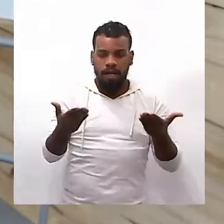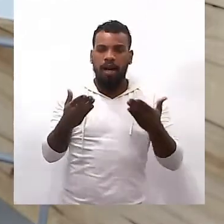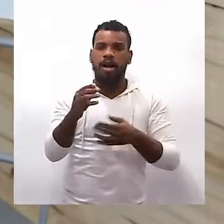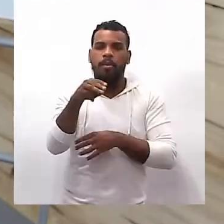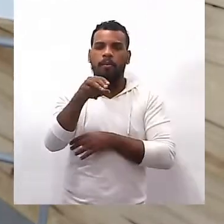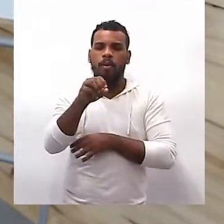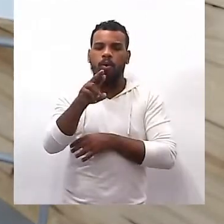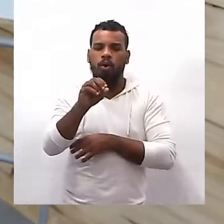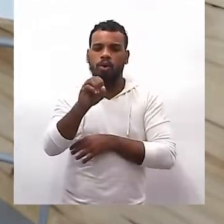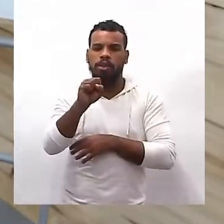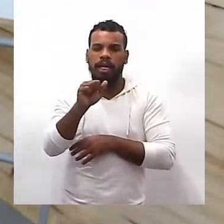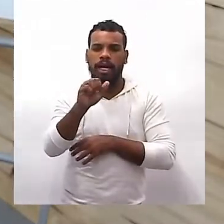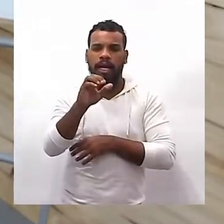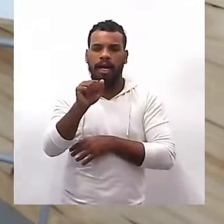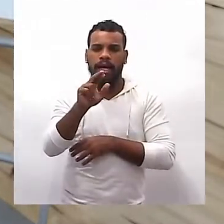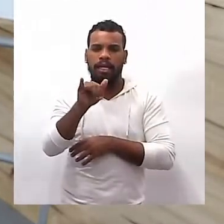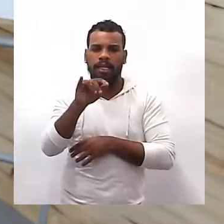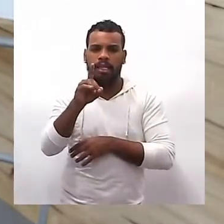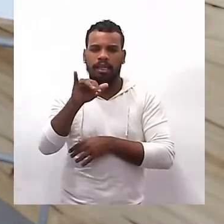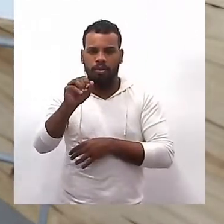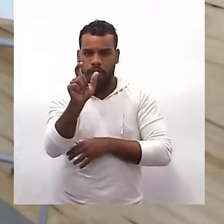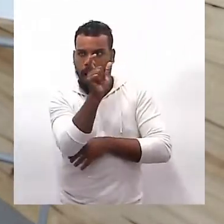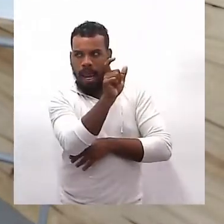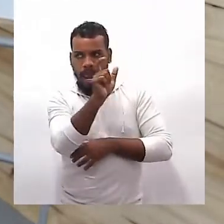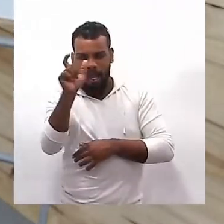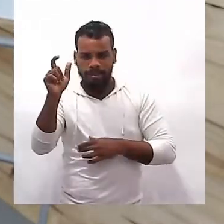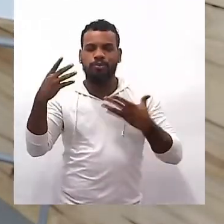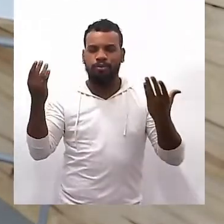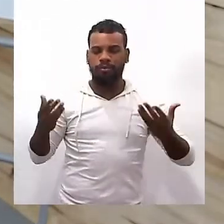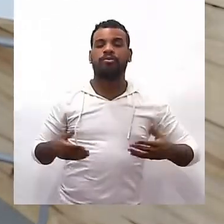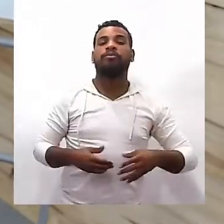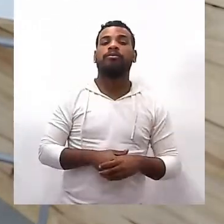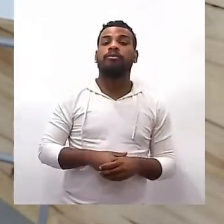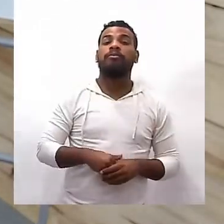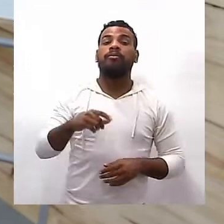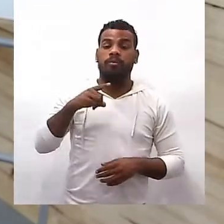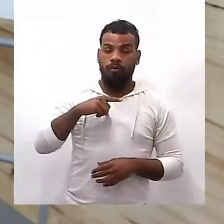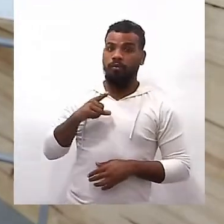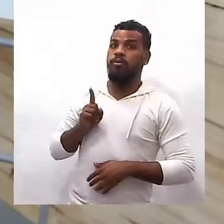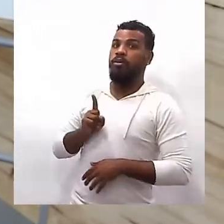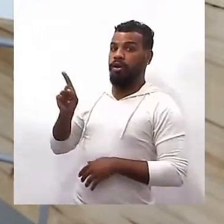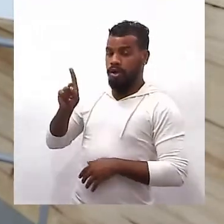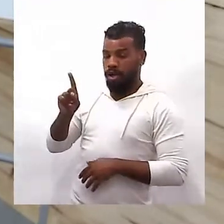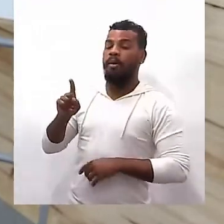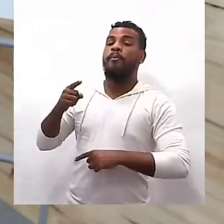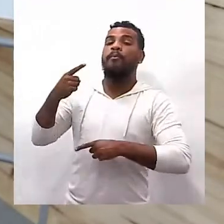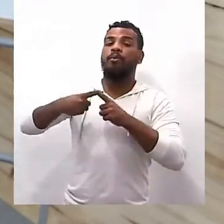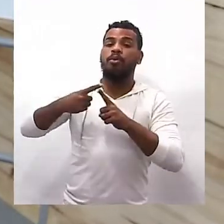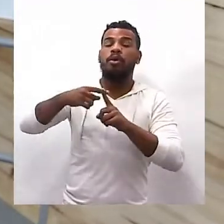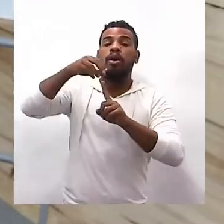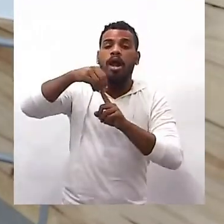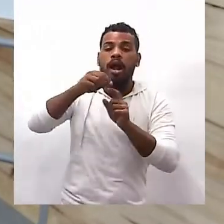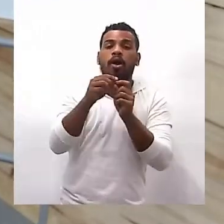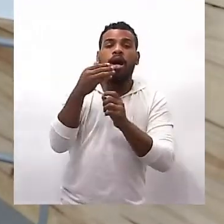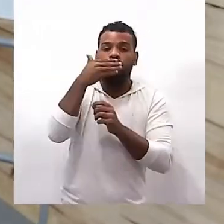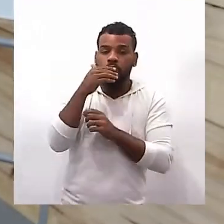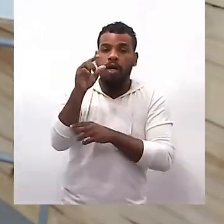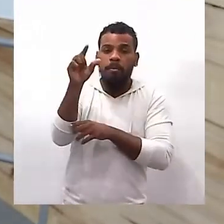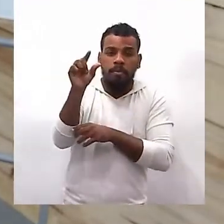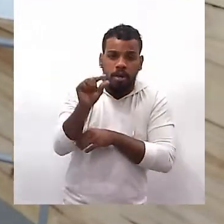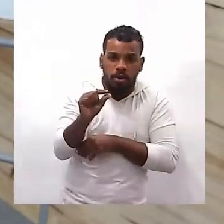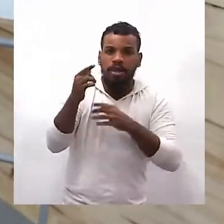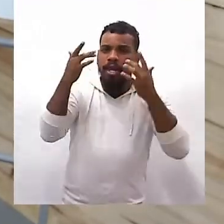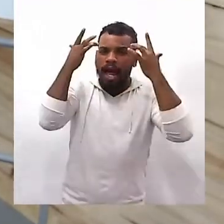monossacarídeo. Aí sabe o que é que acontece? Essa glicosezinha, ela é um monossacarídeo porque ela é um dos menores açúcares